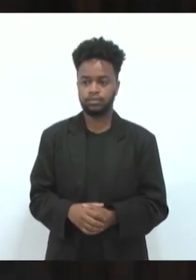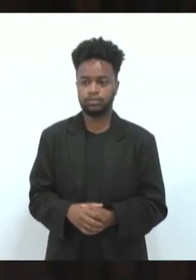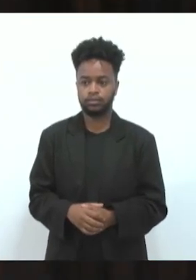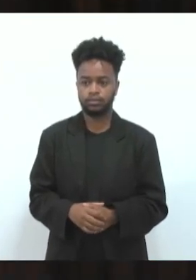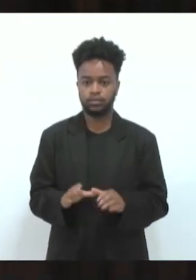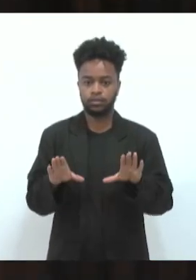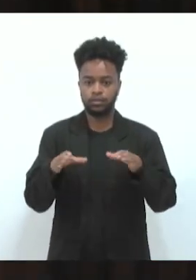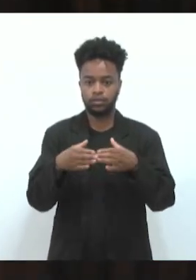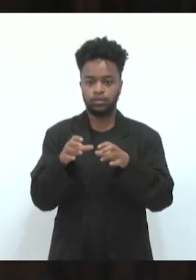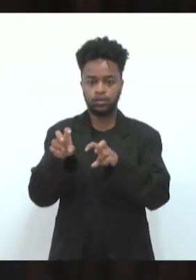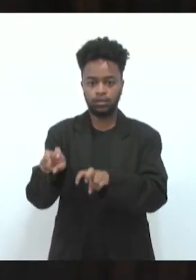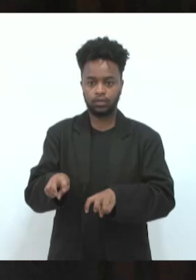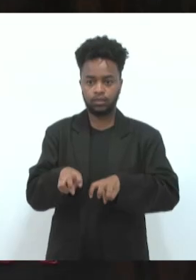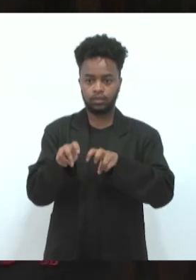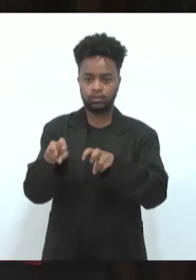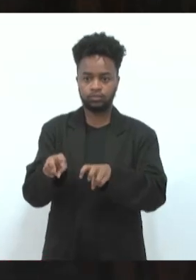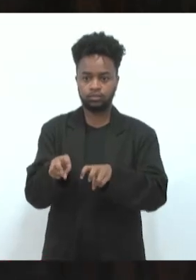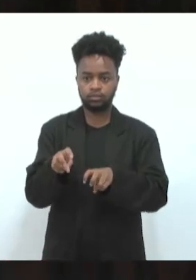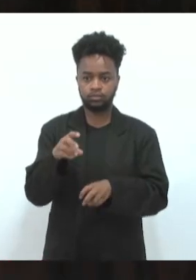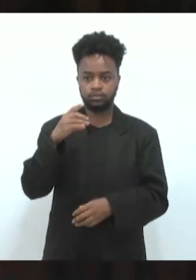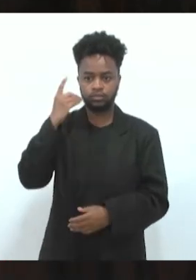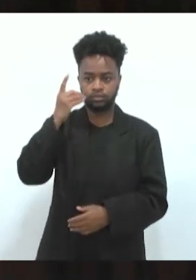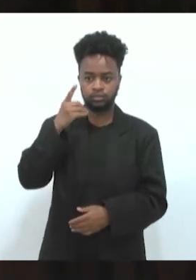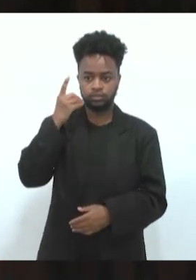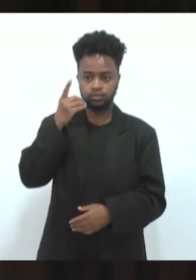Pela Comissão de Agricultura,